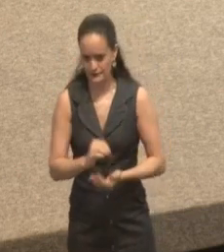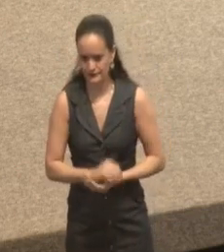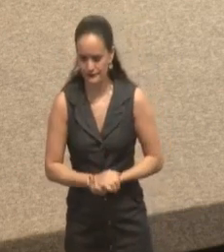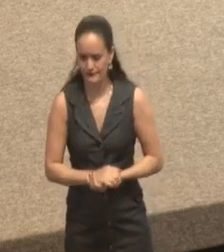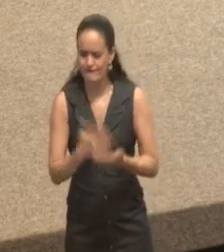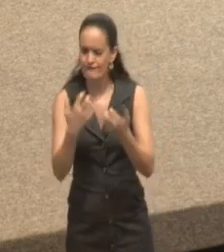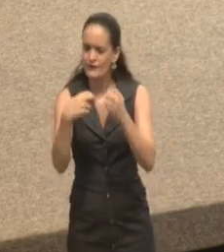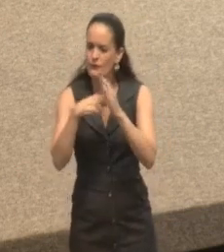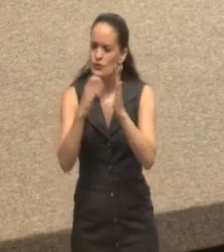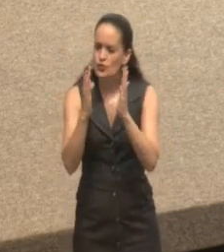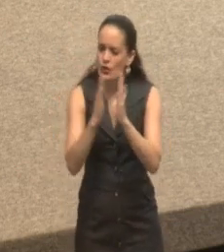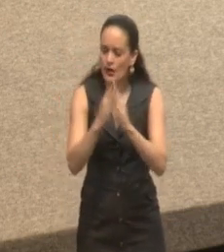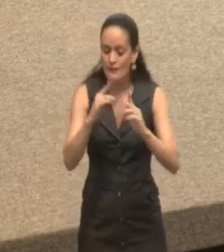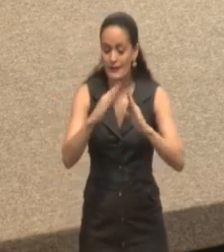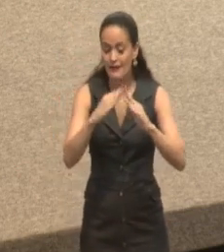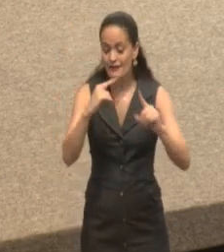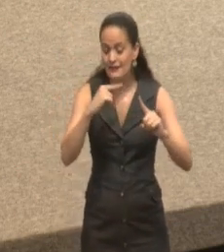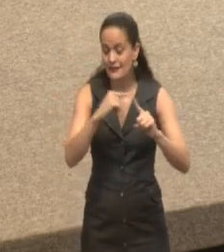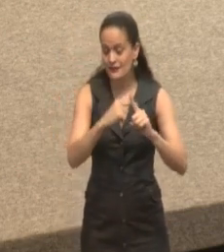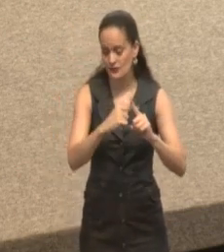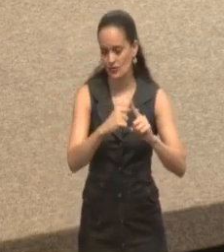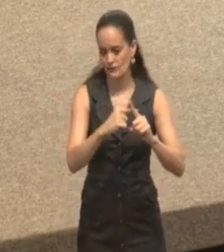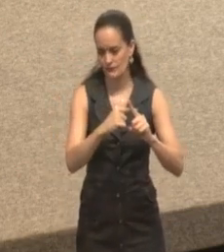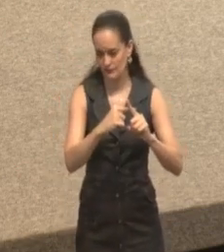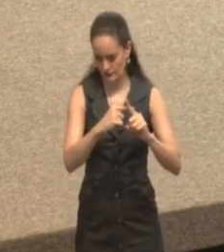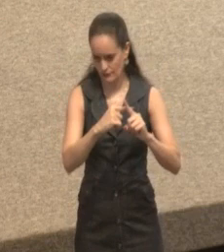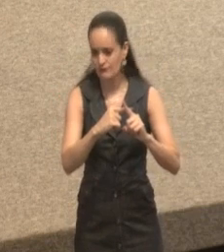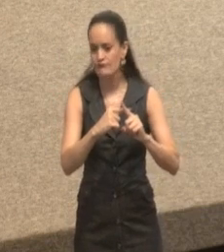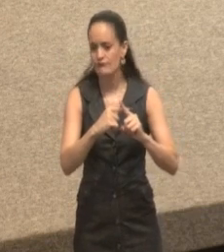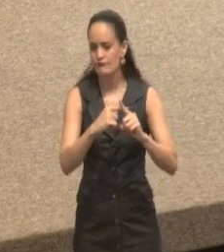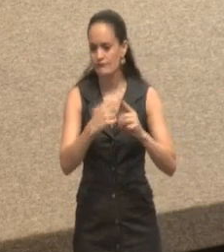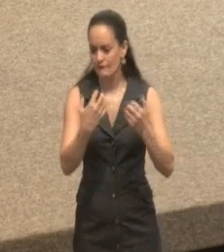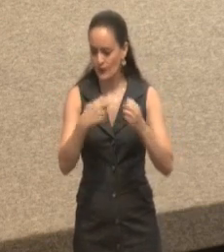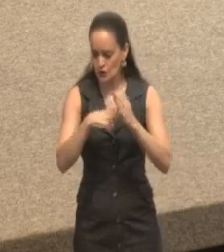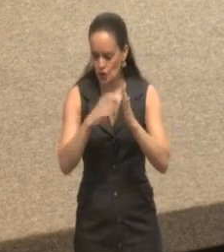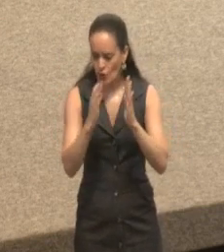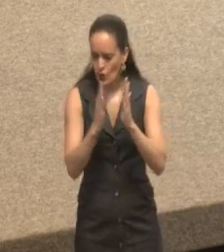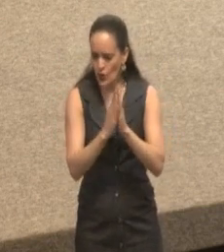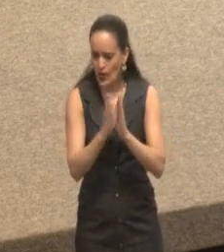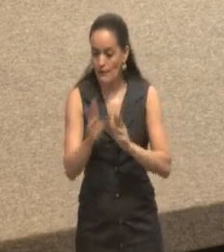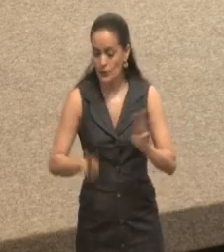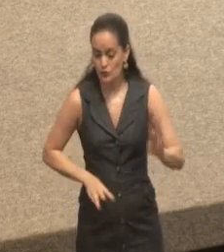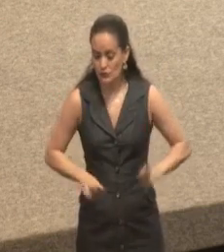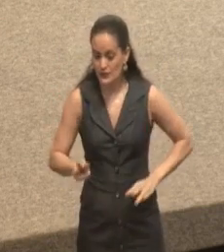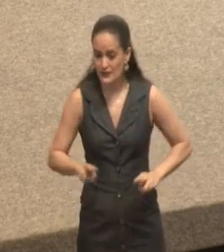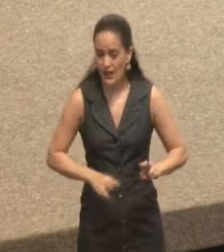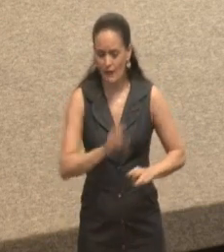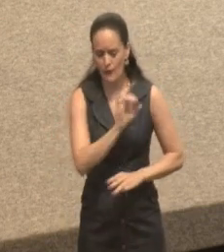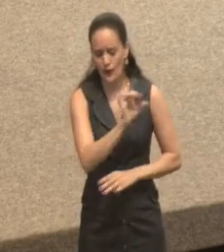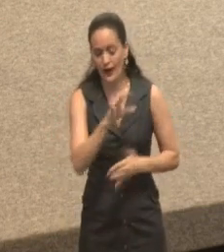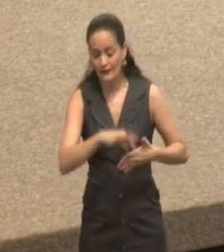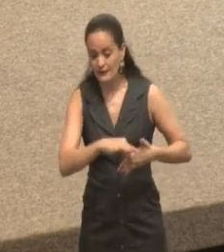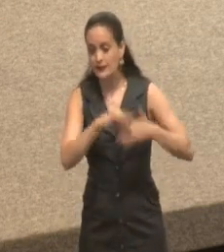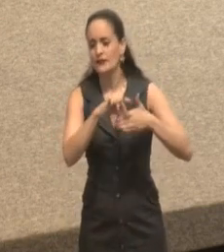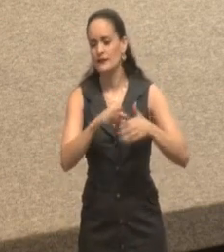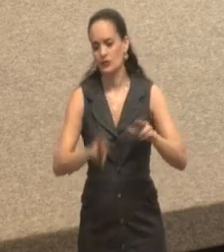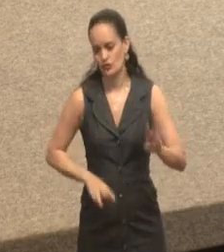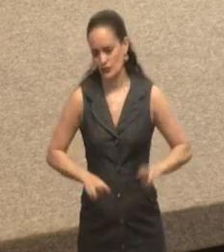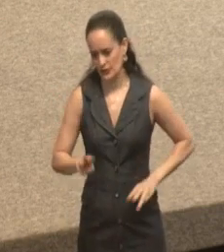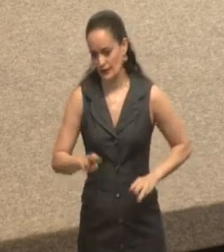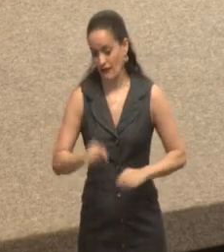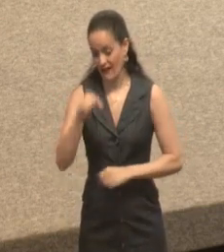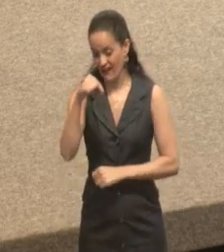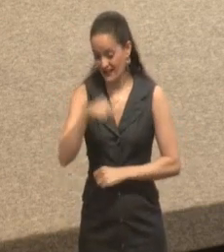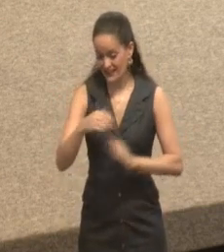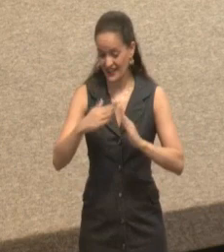vamos orar pela nossa igreja, irmãos. Vamos orar pelos ministérios, pelos líderes, esta igreja